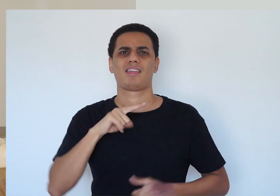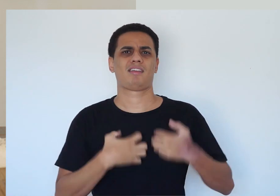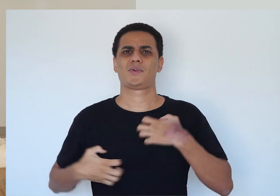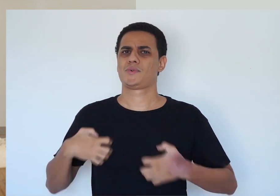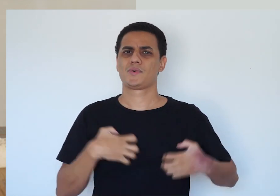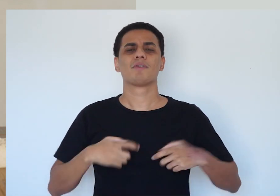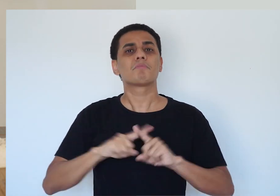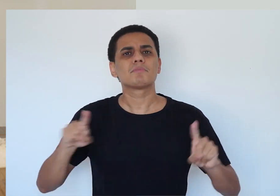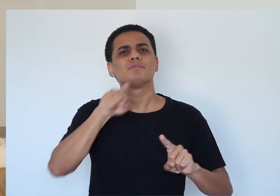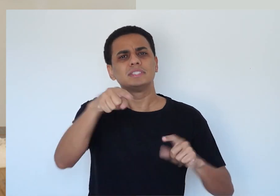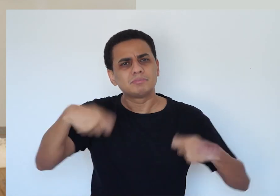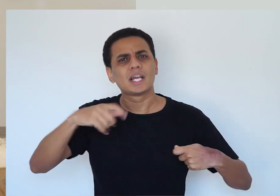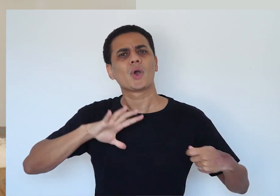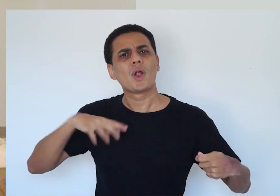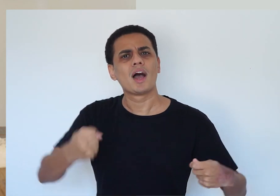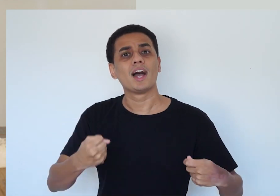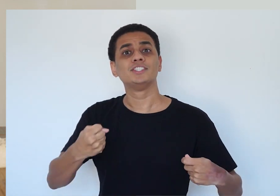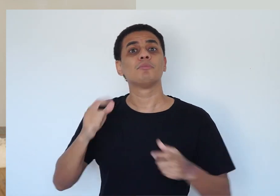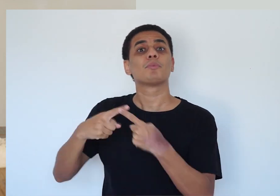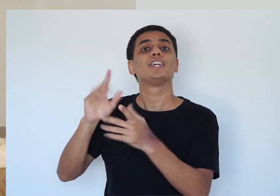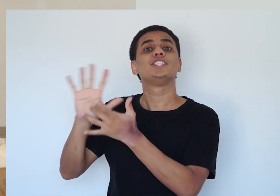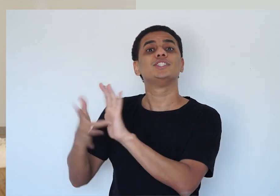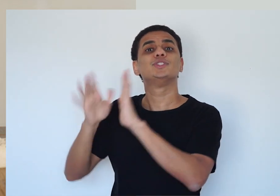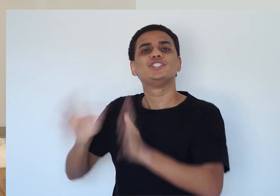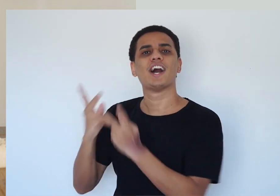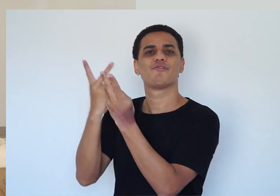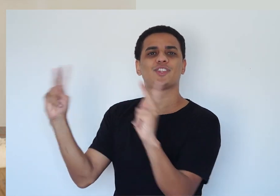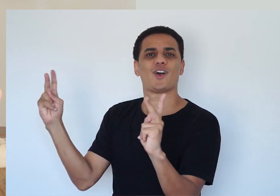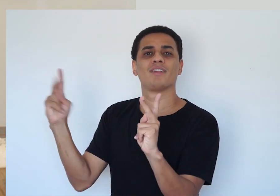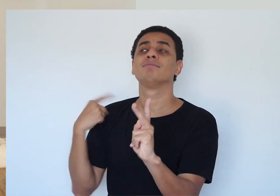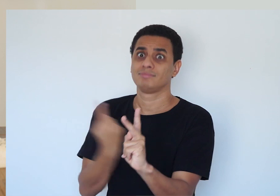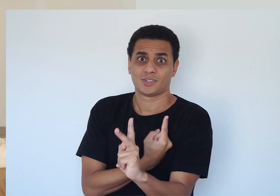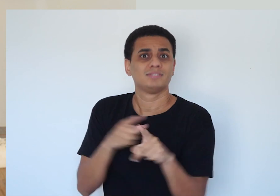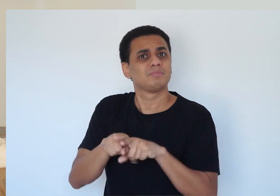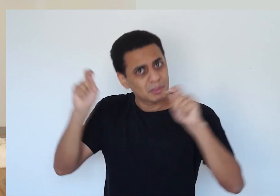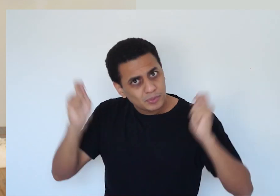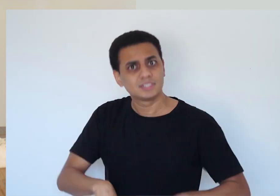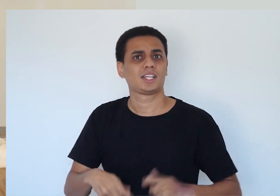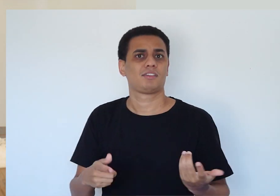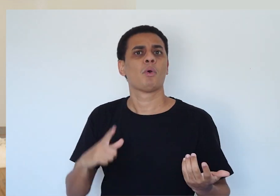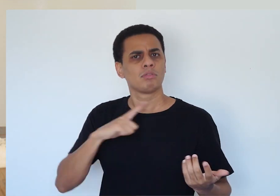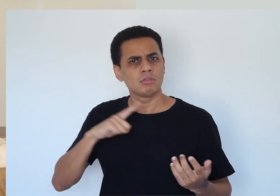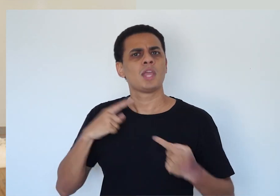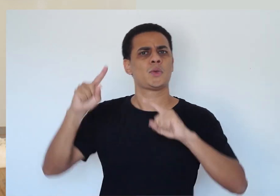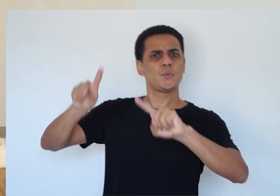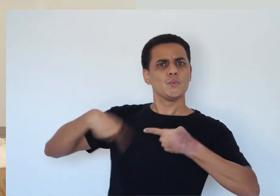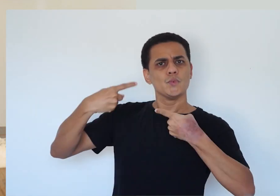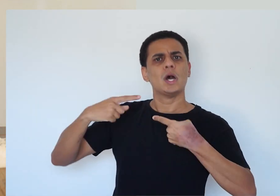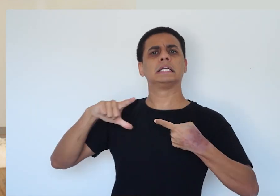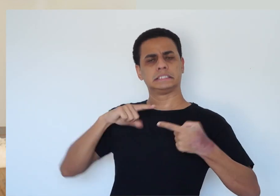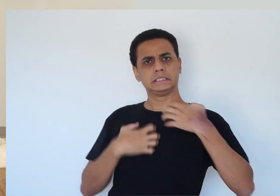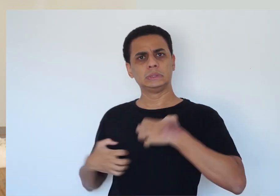mas tem de bom ânimo, eu venci o mundo. E porque Jesus venceu o mundo, nós vamos enfrentar provações, mas